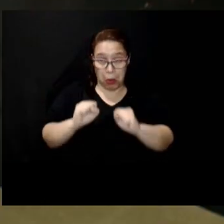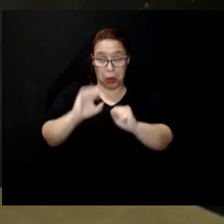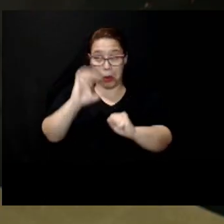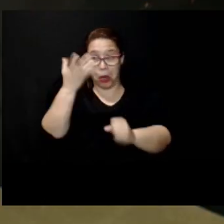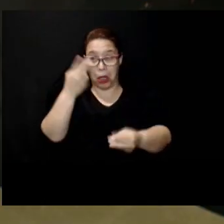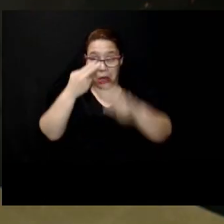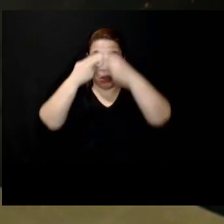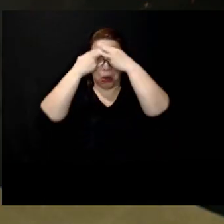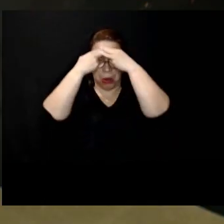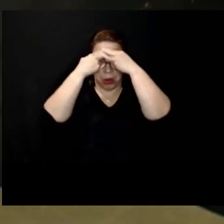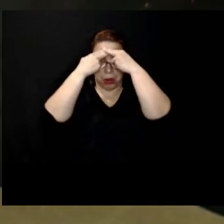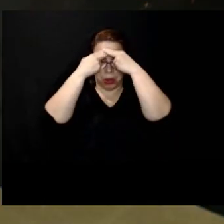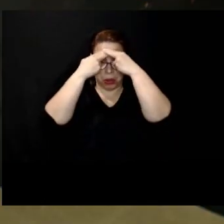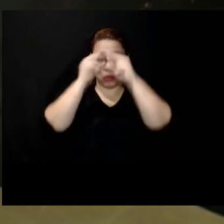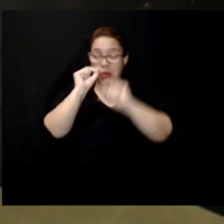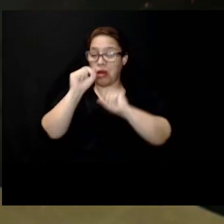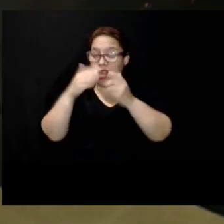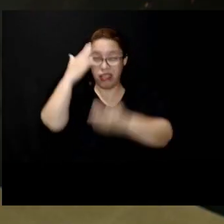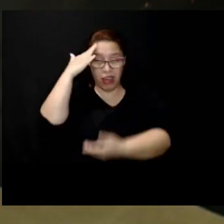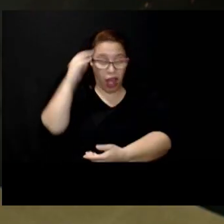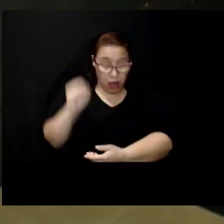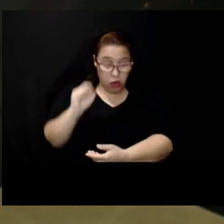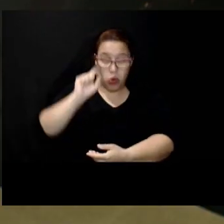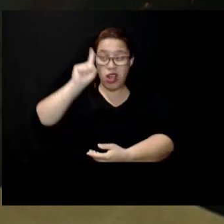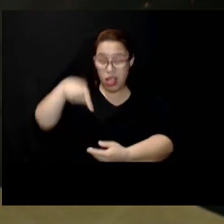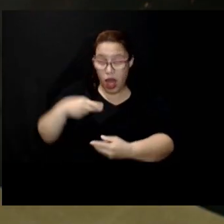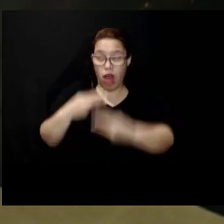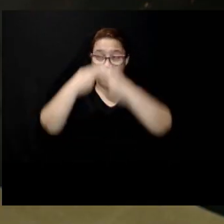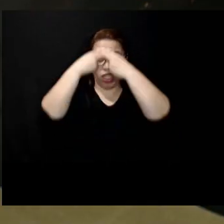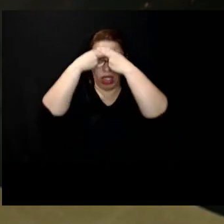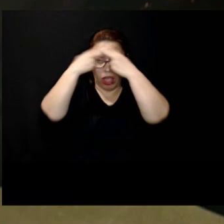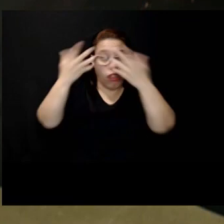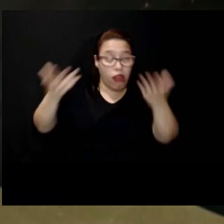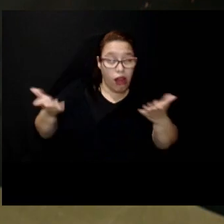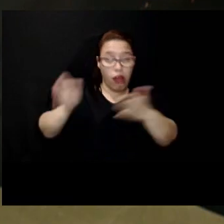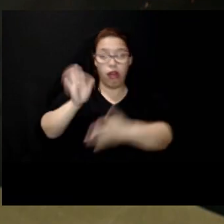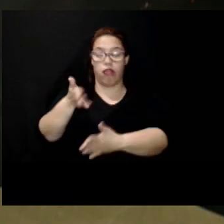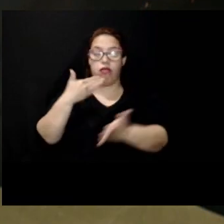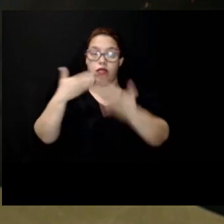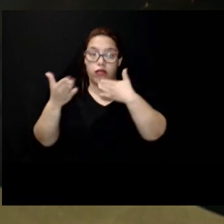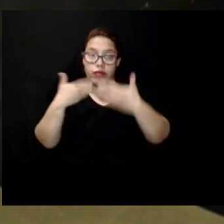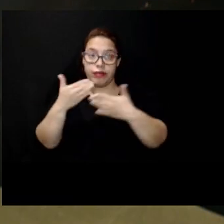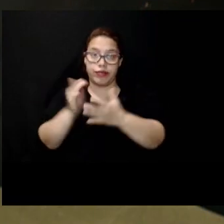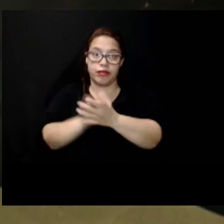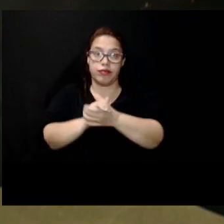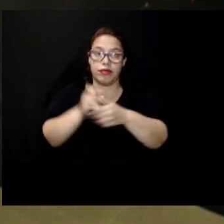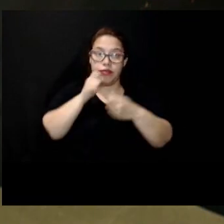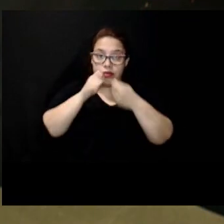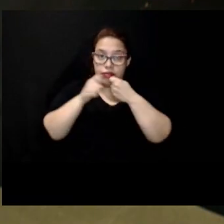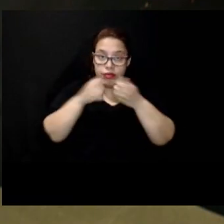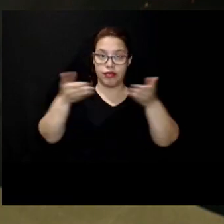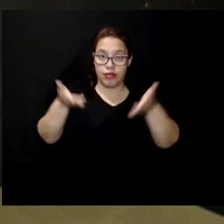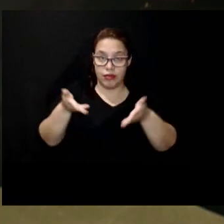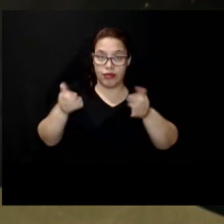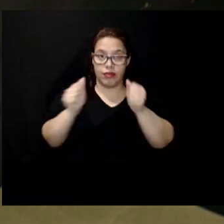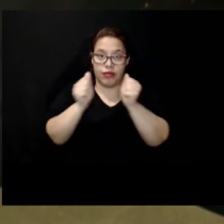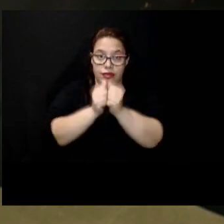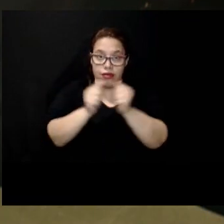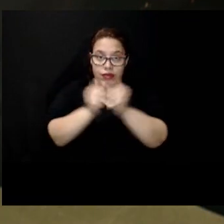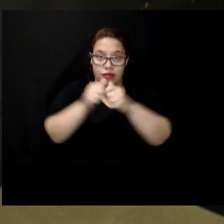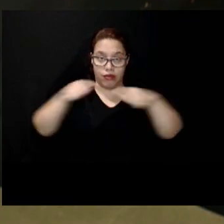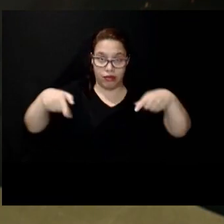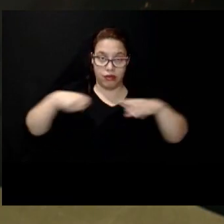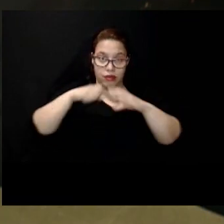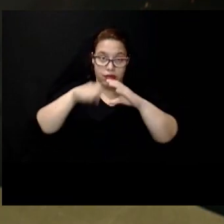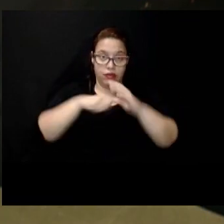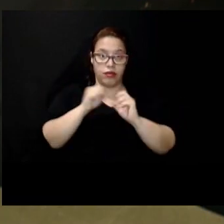um trauma? Tudo isso e muito mais daqui a pouquinho nós vamos conversar com a nossa entrevistada que já está com a gente aqui no estúdio, e você pode mandar